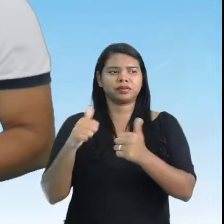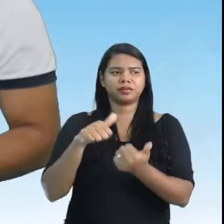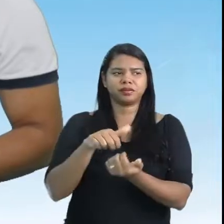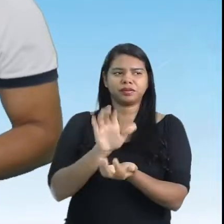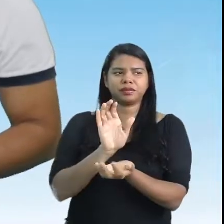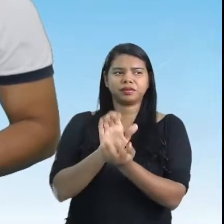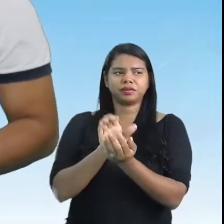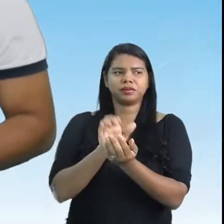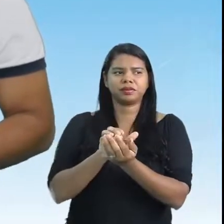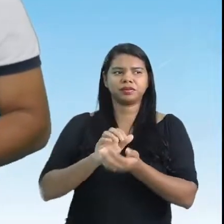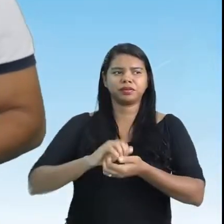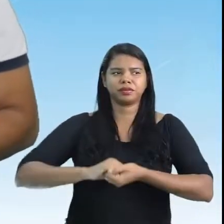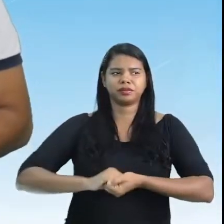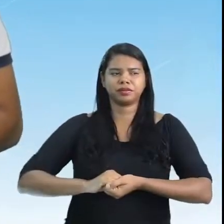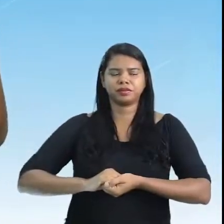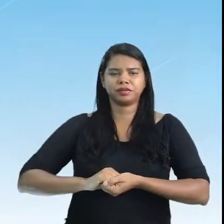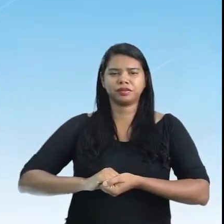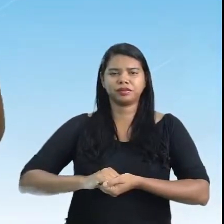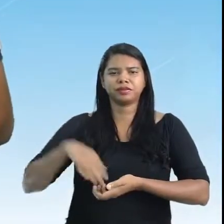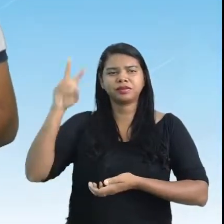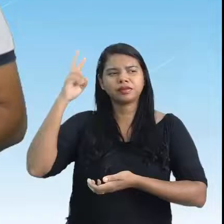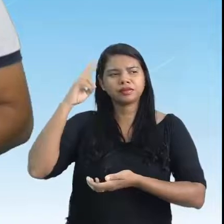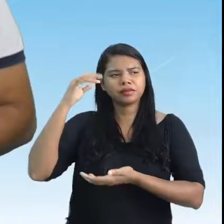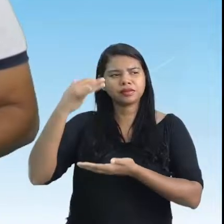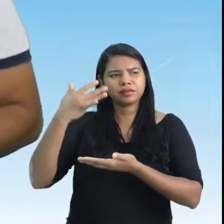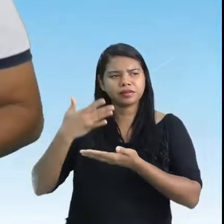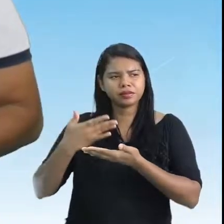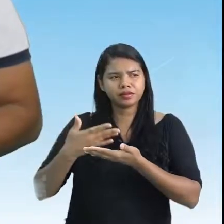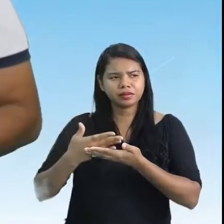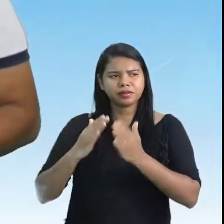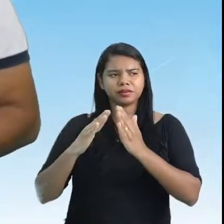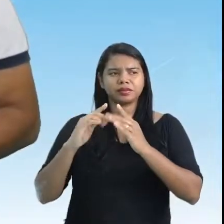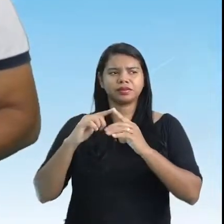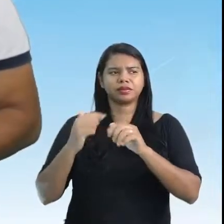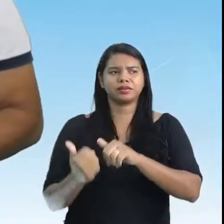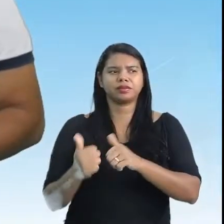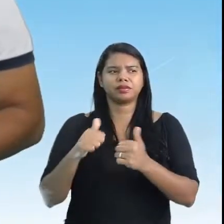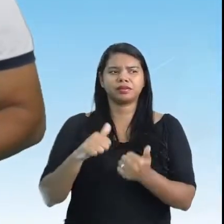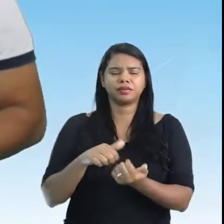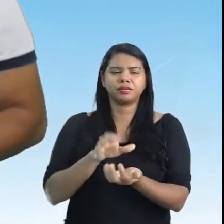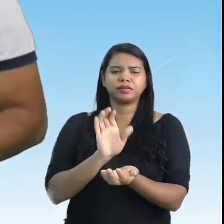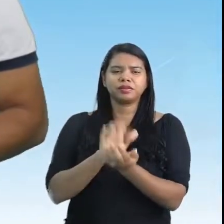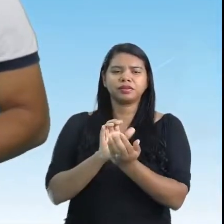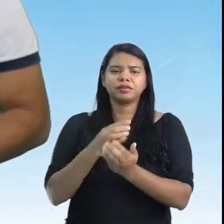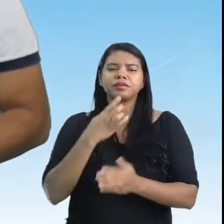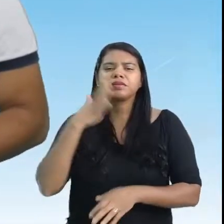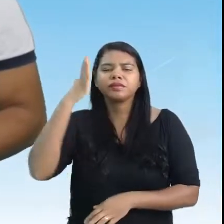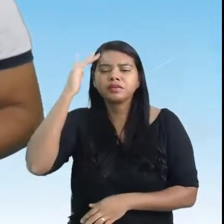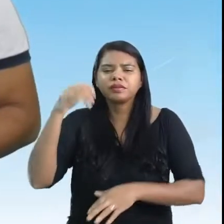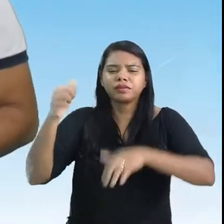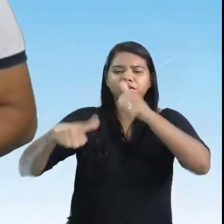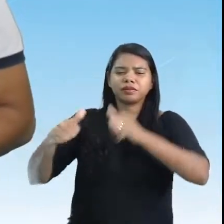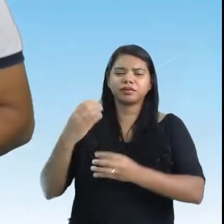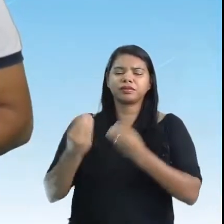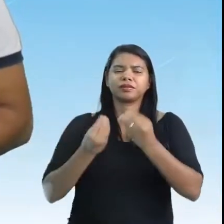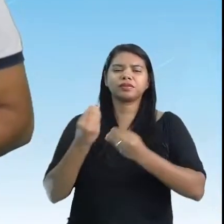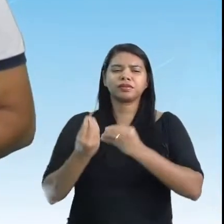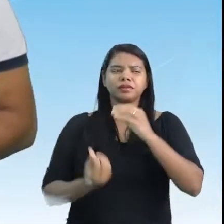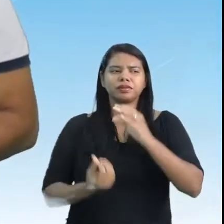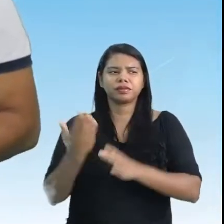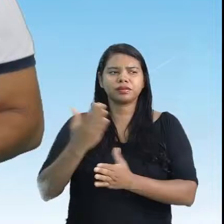Pernambuco. É isso aí, então a história das igrejas batistas em Pernambuco. Vamos conhecer um pouco aqui essa questão